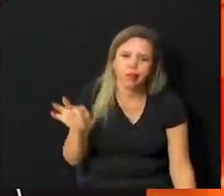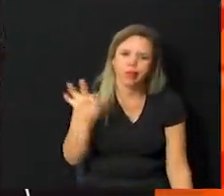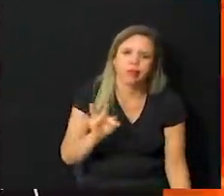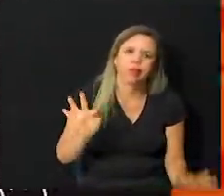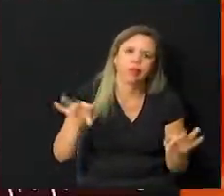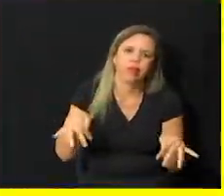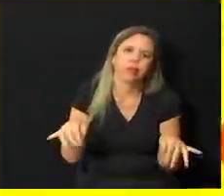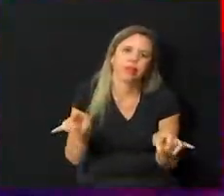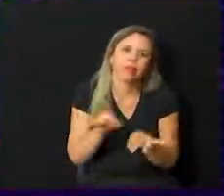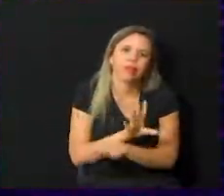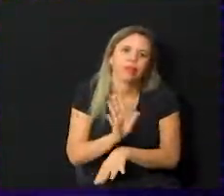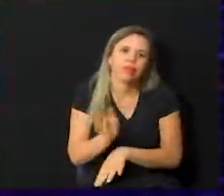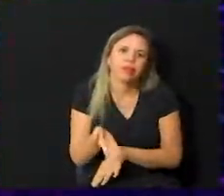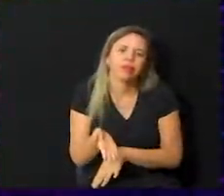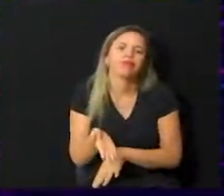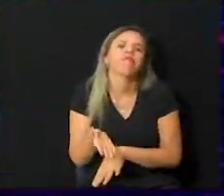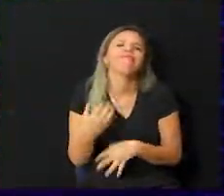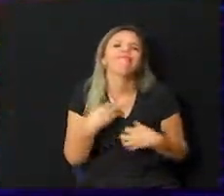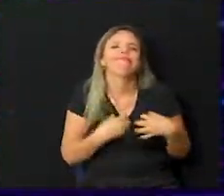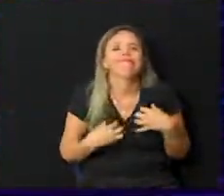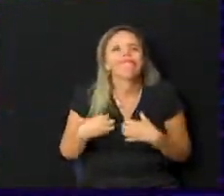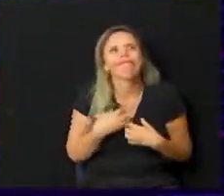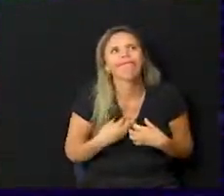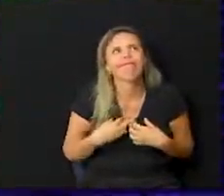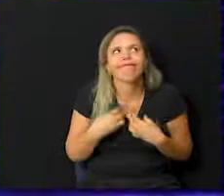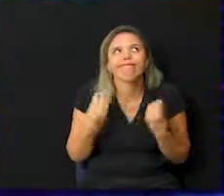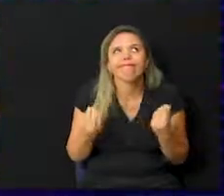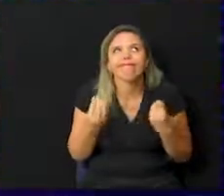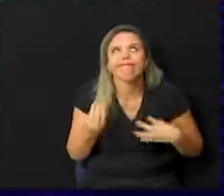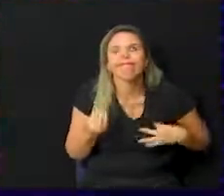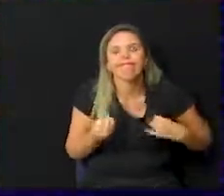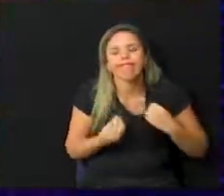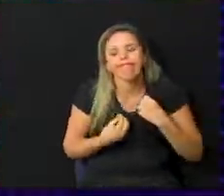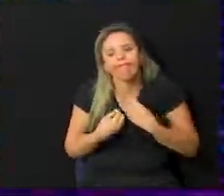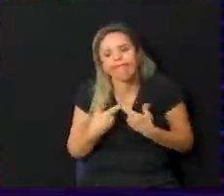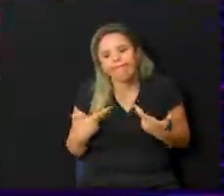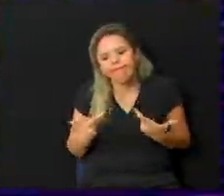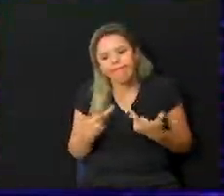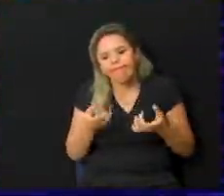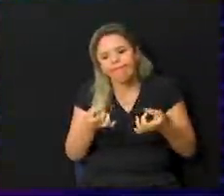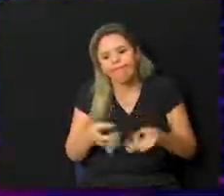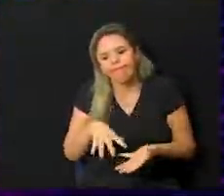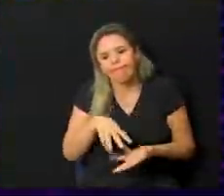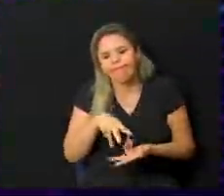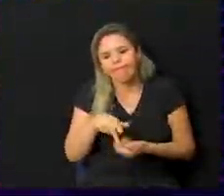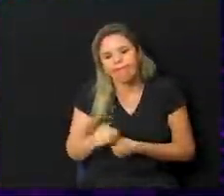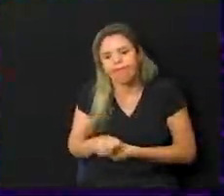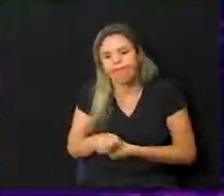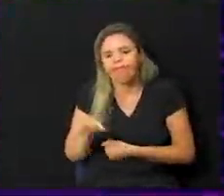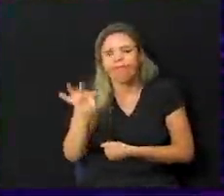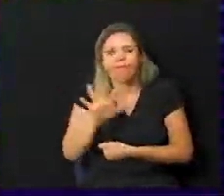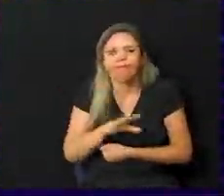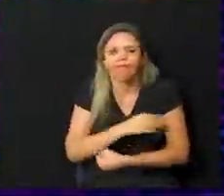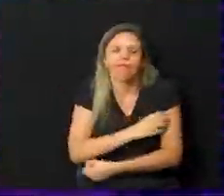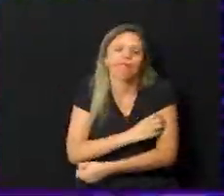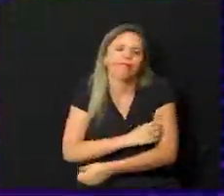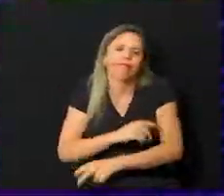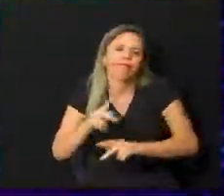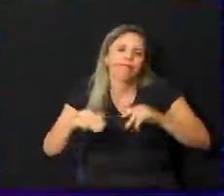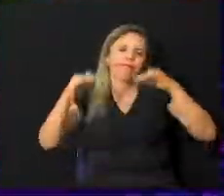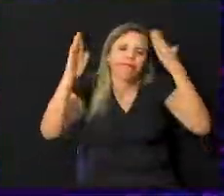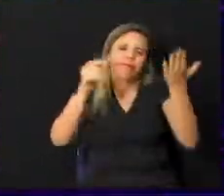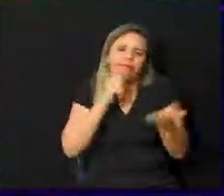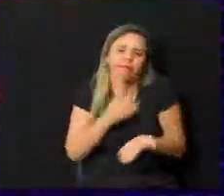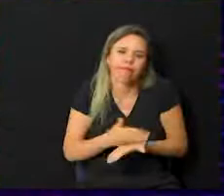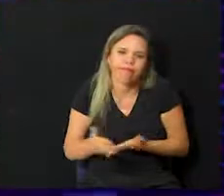final da faculdade e já está naquele drama assim, meu Deus, como é que é esse negócio de sair do mundo universitário e entrar no mundo adulto,